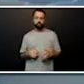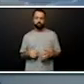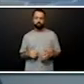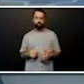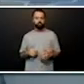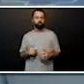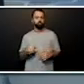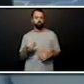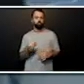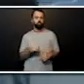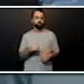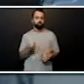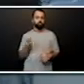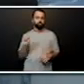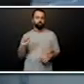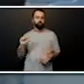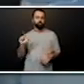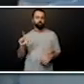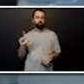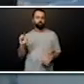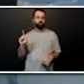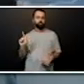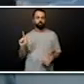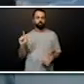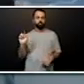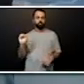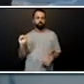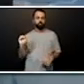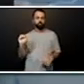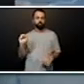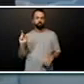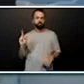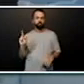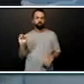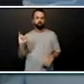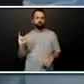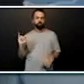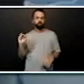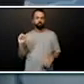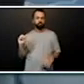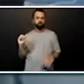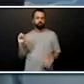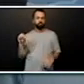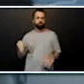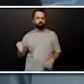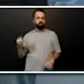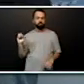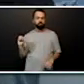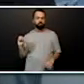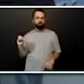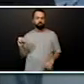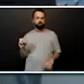como algarismo. O que é número? O que é algarismo?